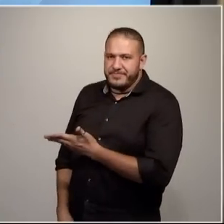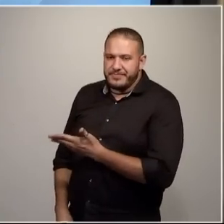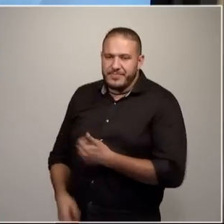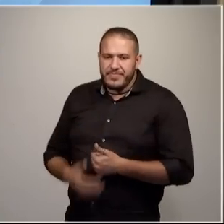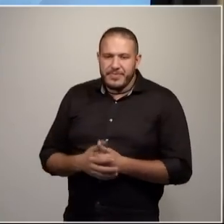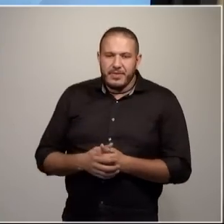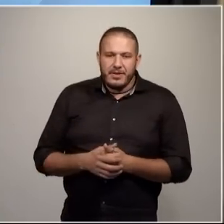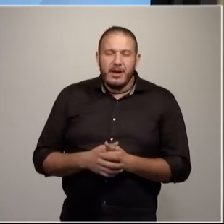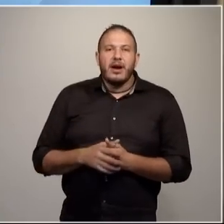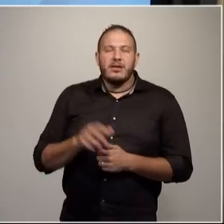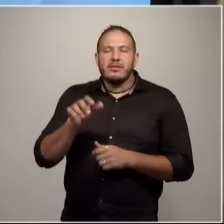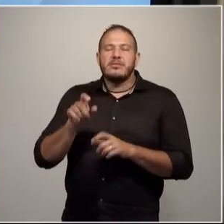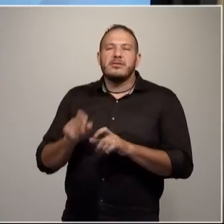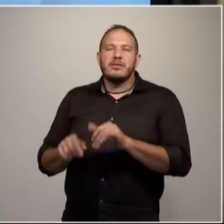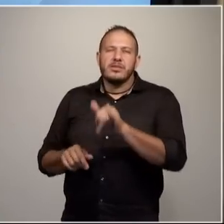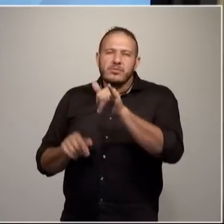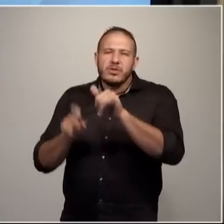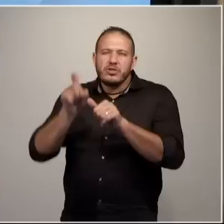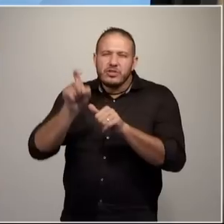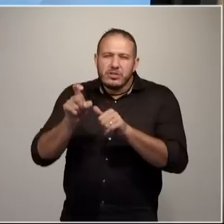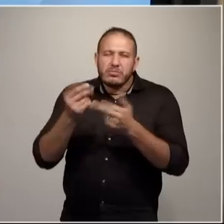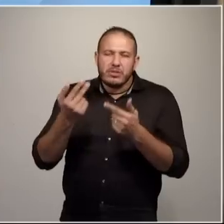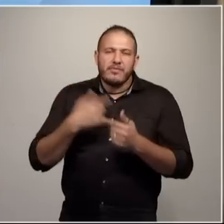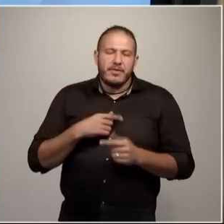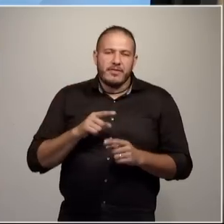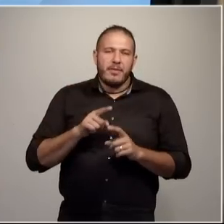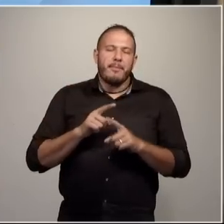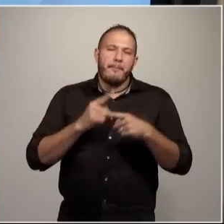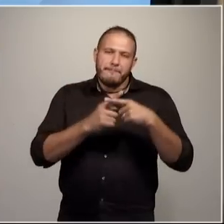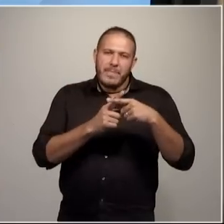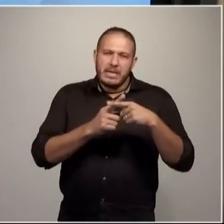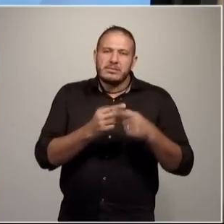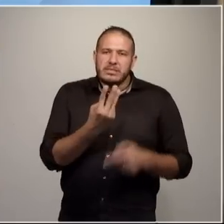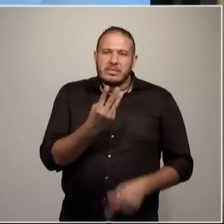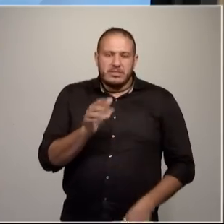Aqui vai ficar x igual a 3, vai ficar mais 3y.